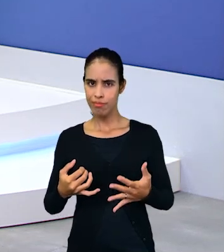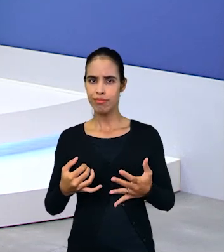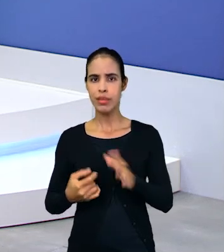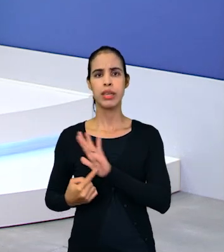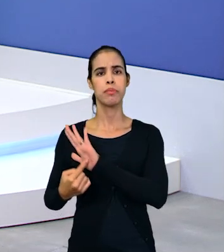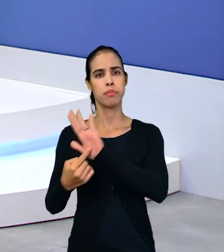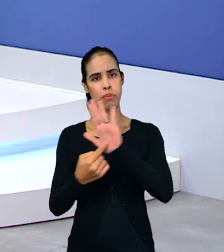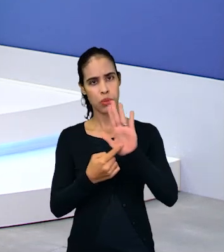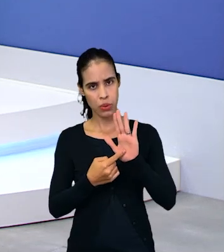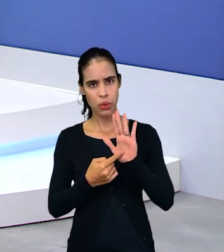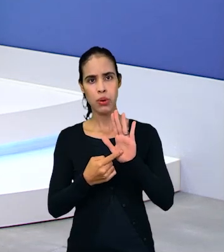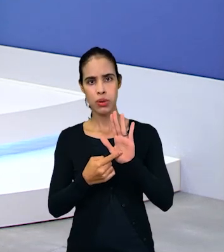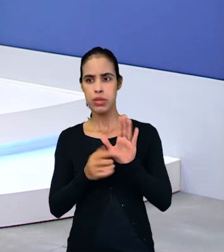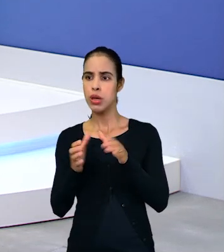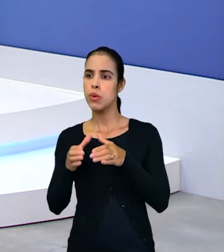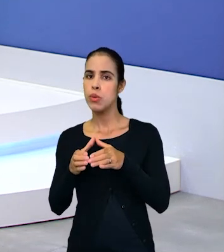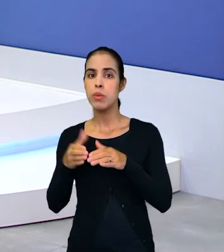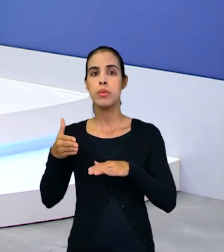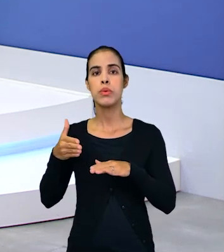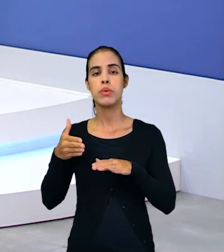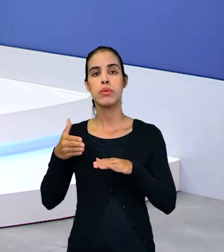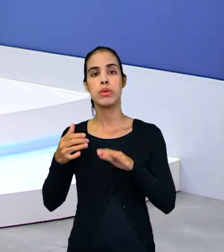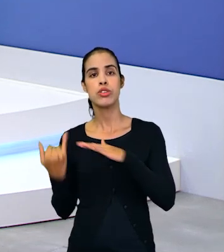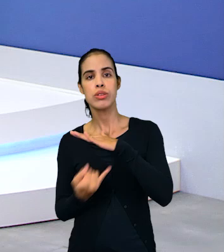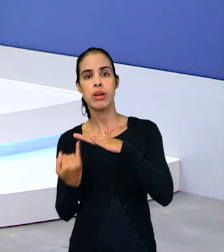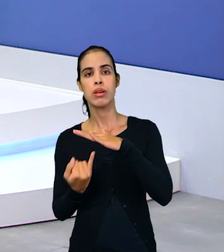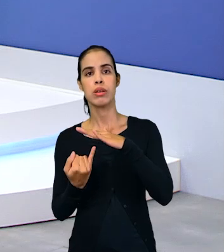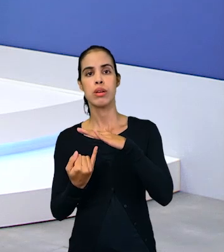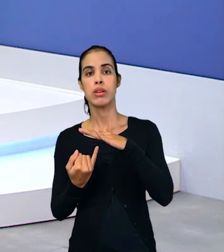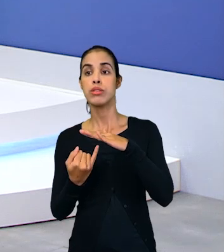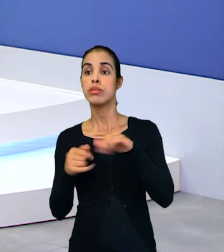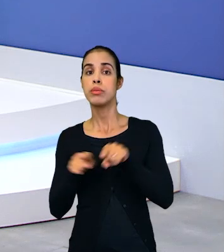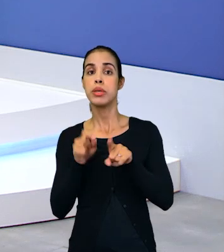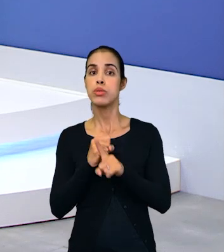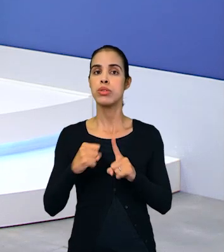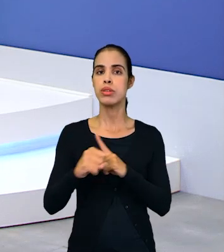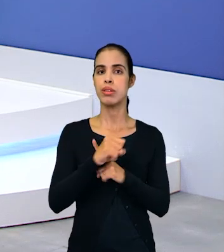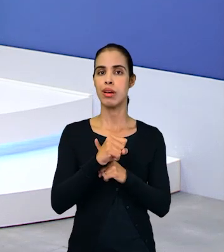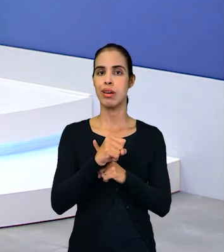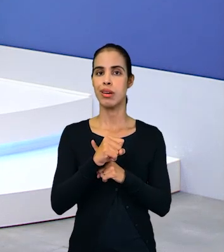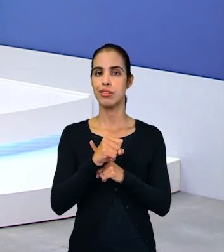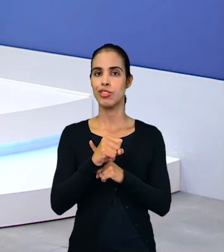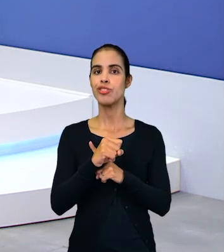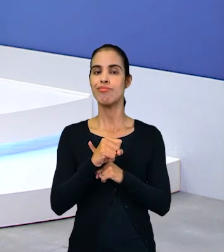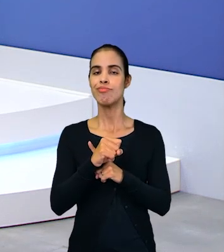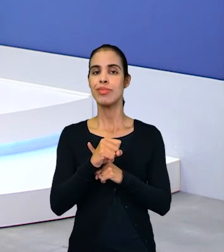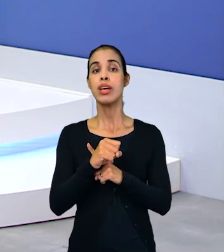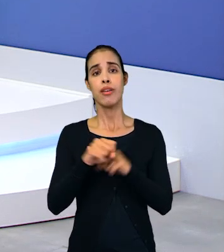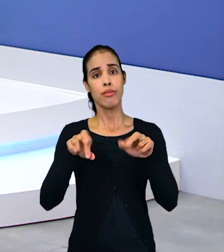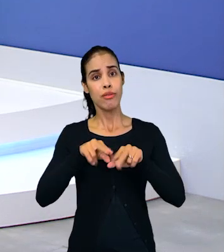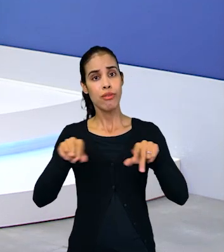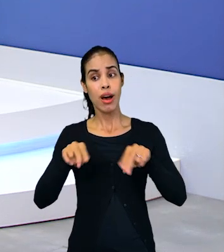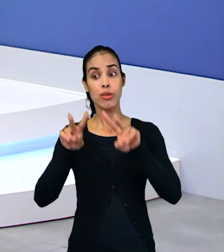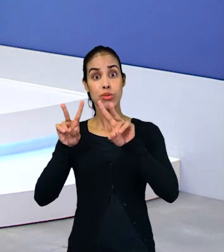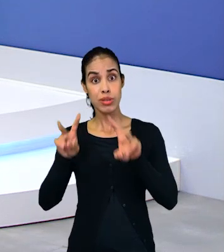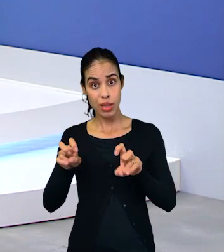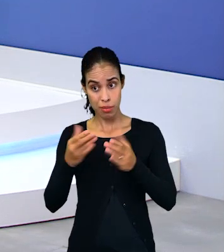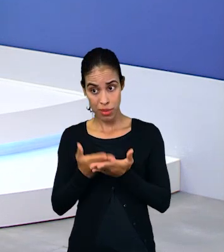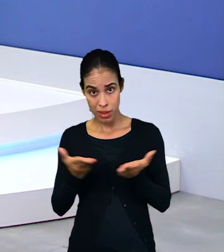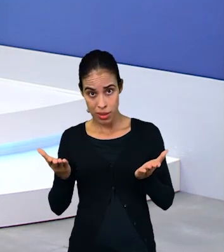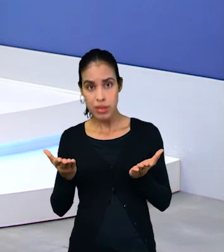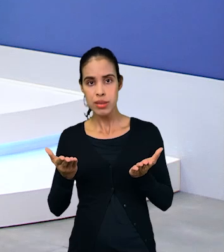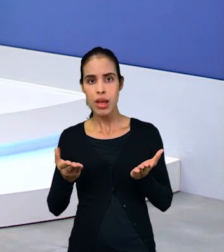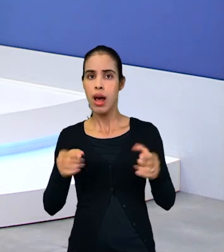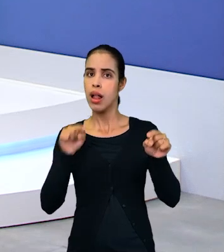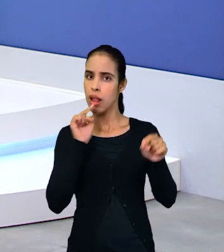com a participação da sociedade, de órgãos e de entidades para consolidar entendimentos em decisões judiciais. Novos temas vão ser